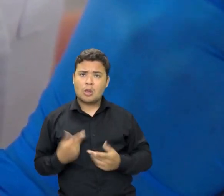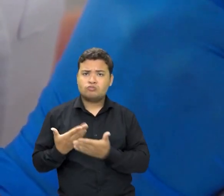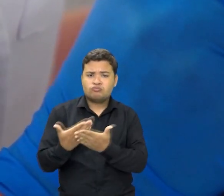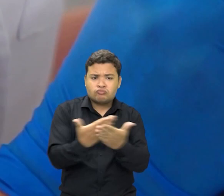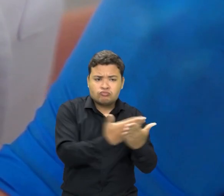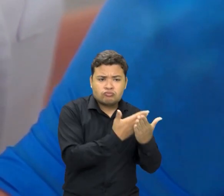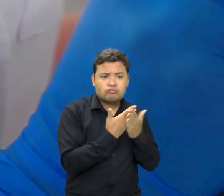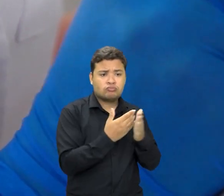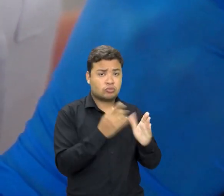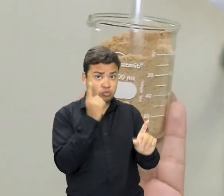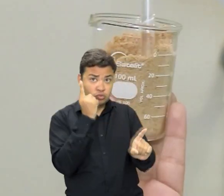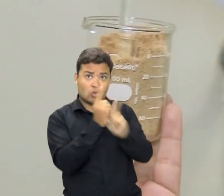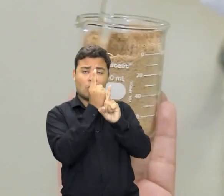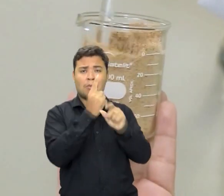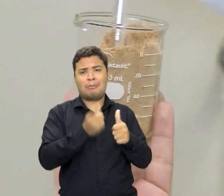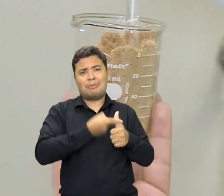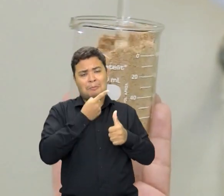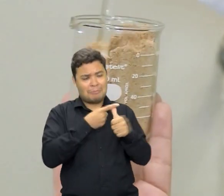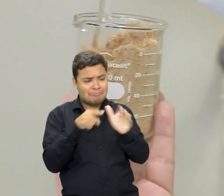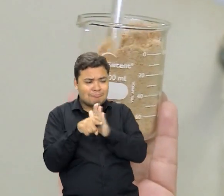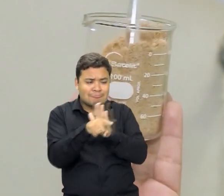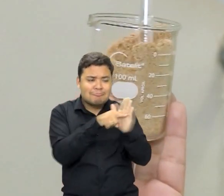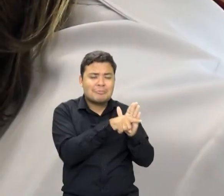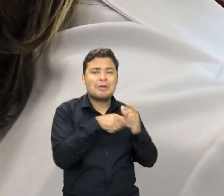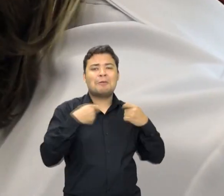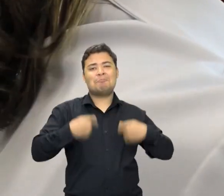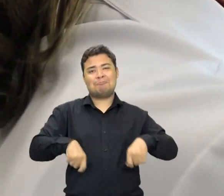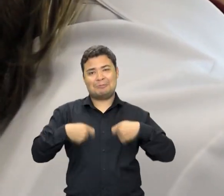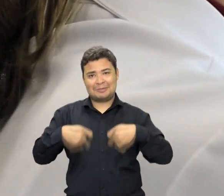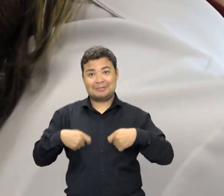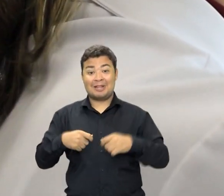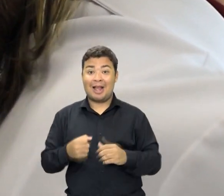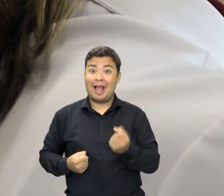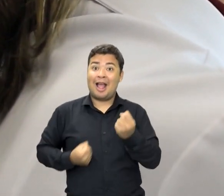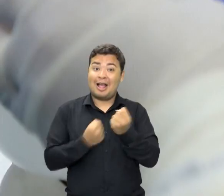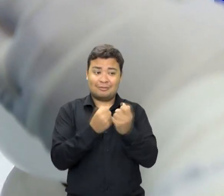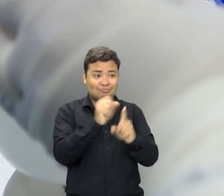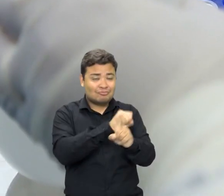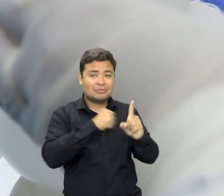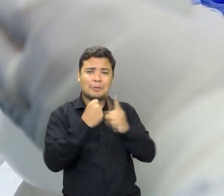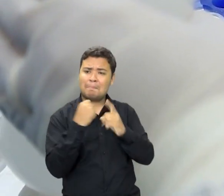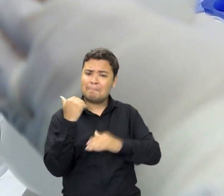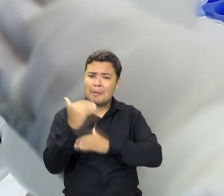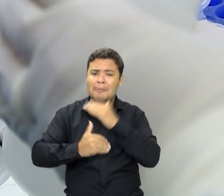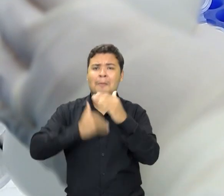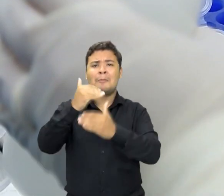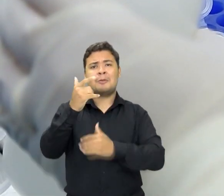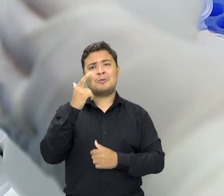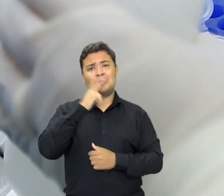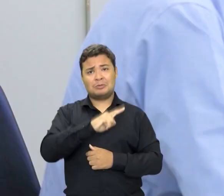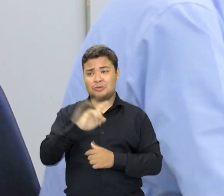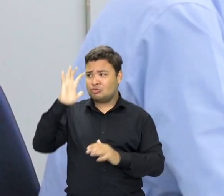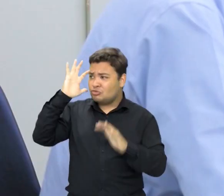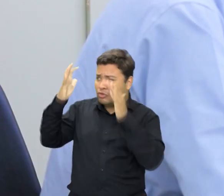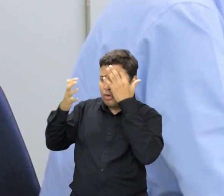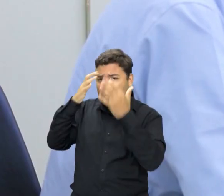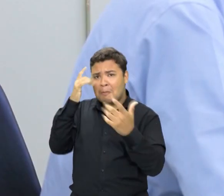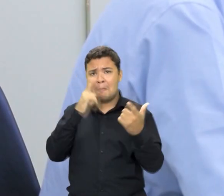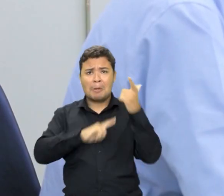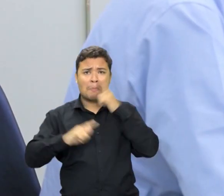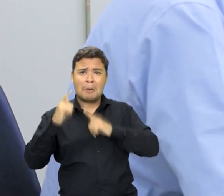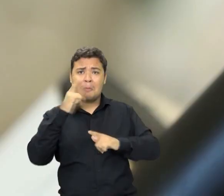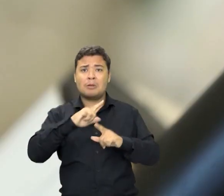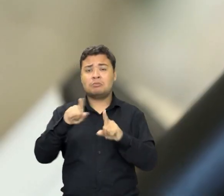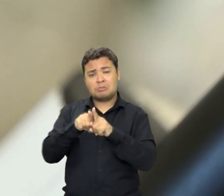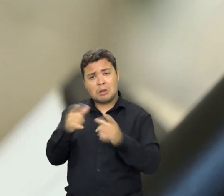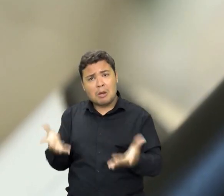Nenhuma descoberta humana começa sem pesquisa. É ela que faz a sociedade crescer e caminhar, que encontra